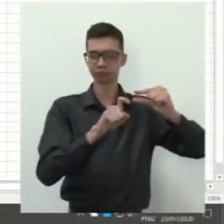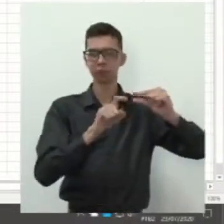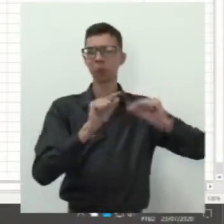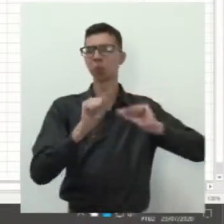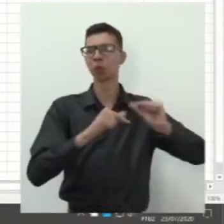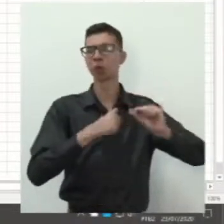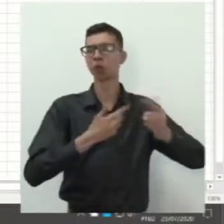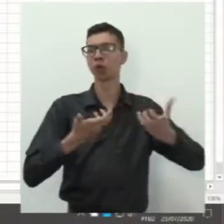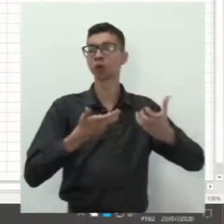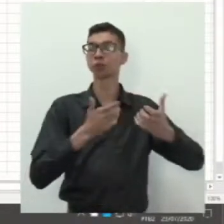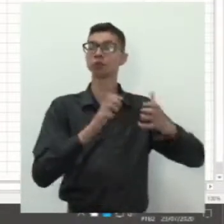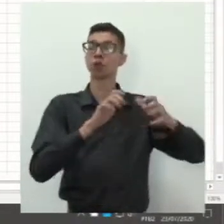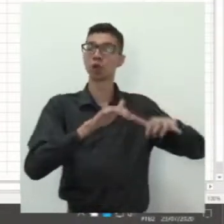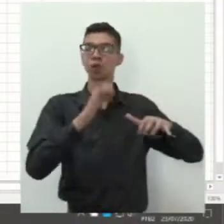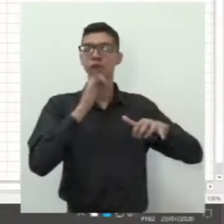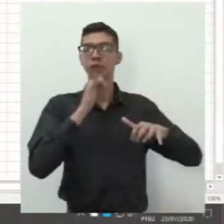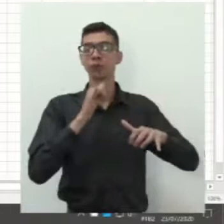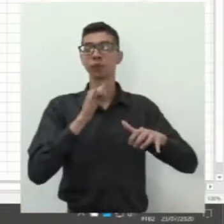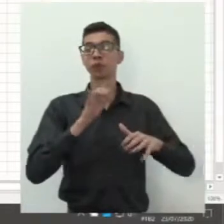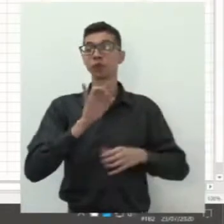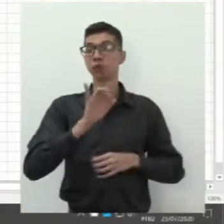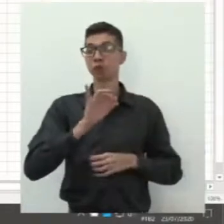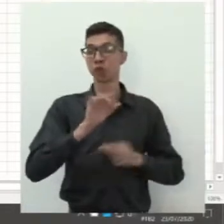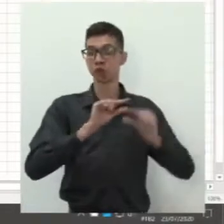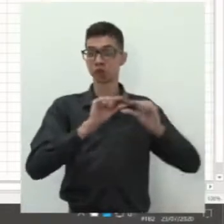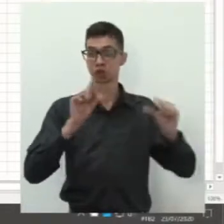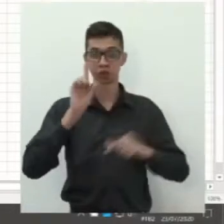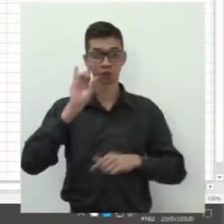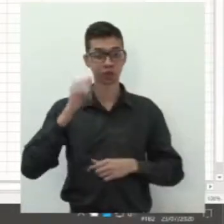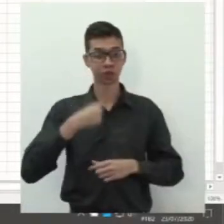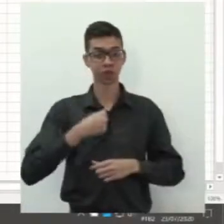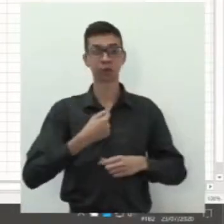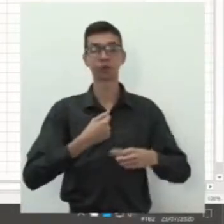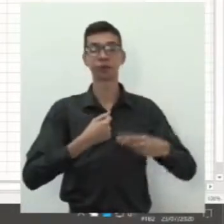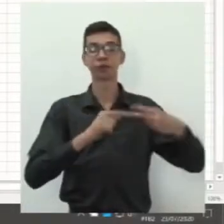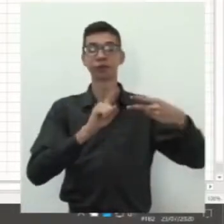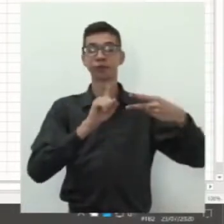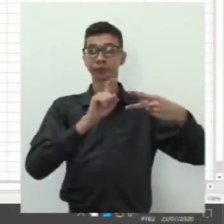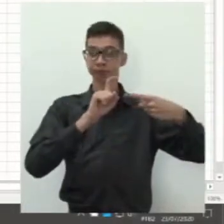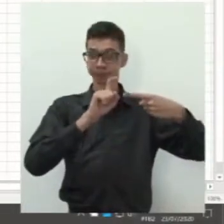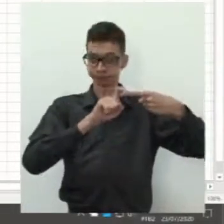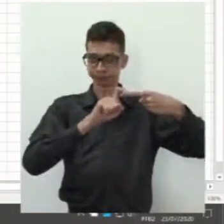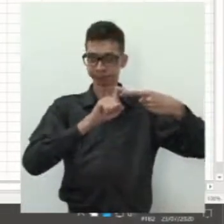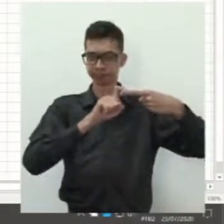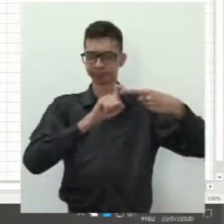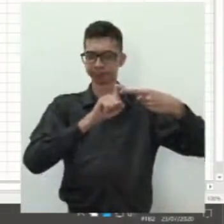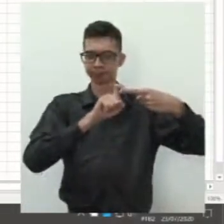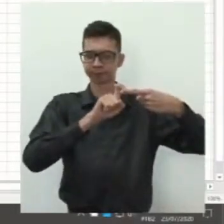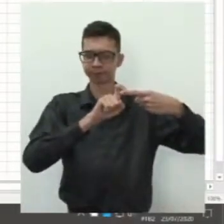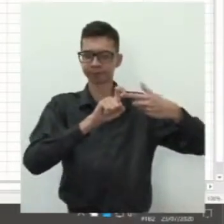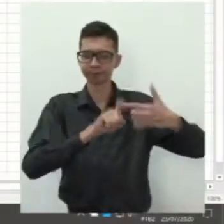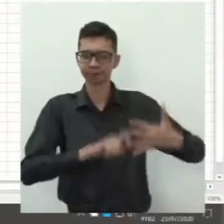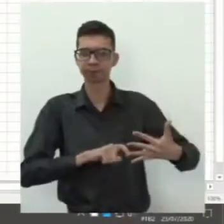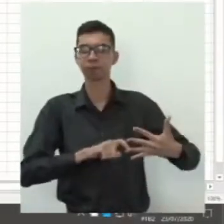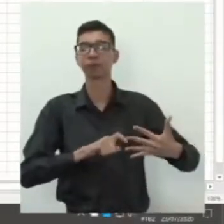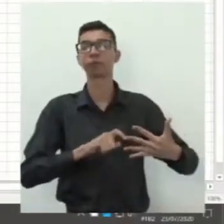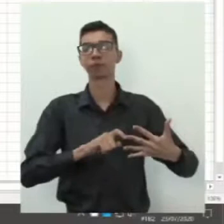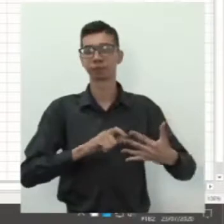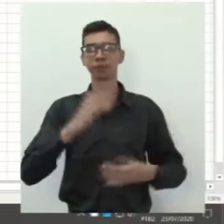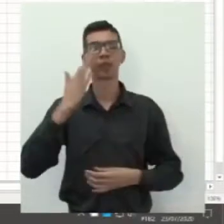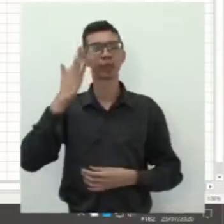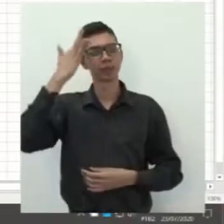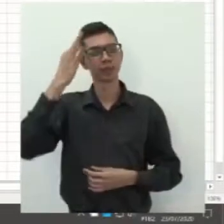Posso, por exemplo, se eu arrastar só com essa data aqui, ó, ele já entende que a célula de baixo é para o outro dia,